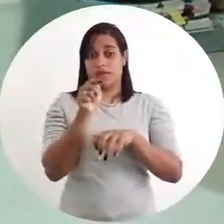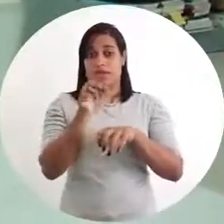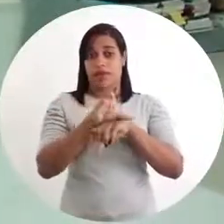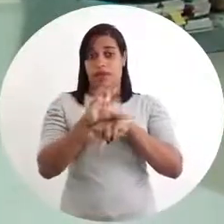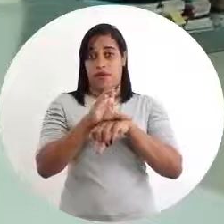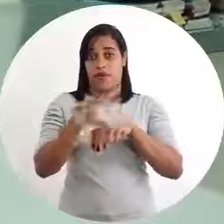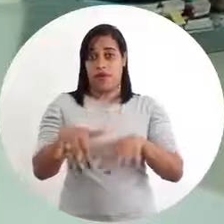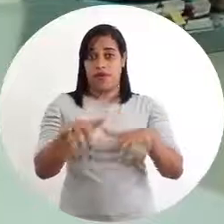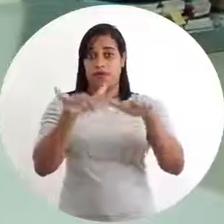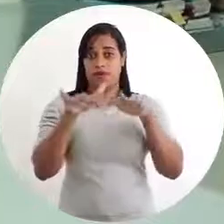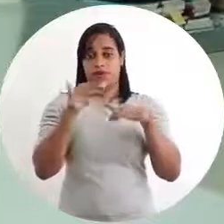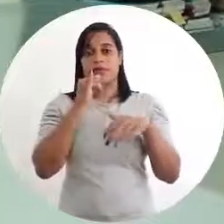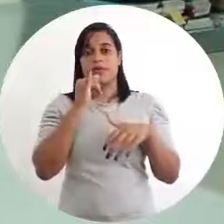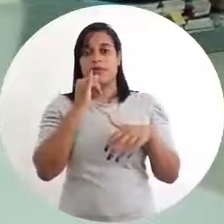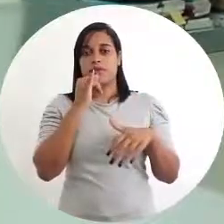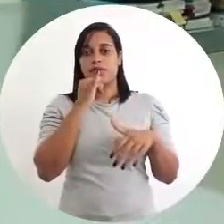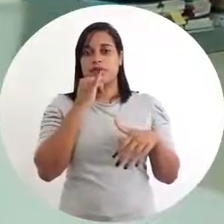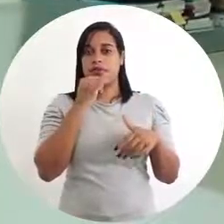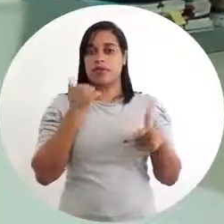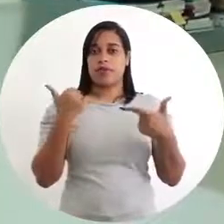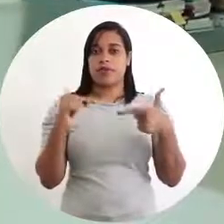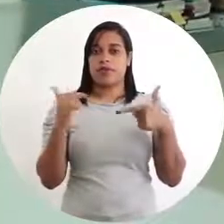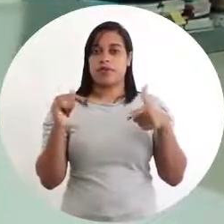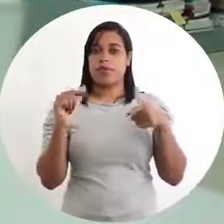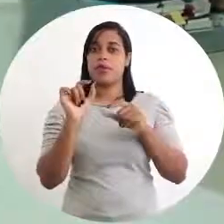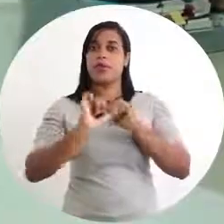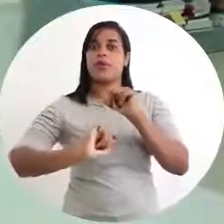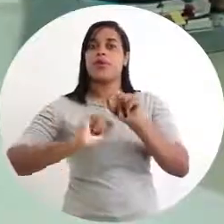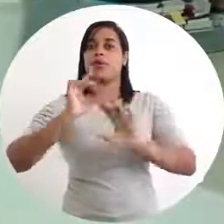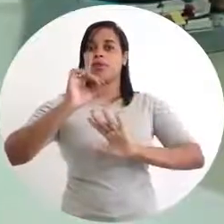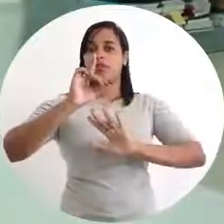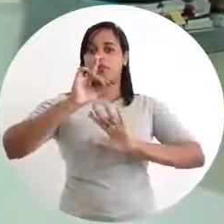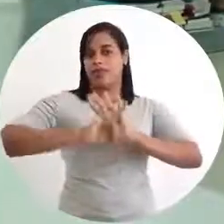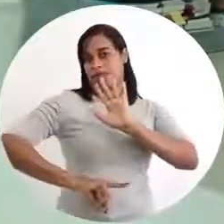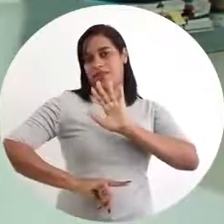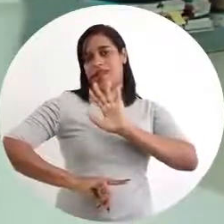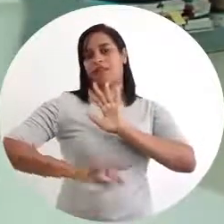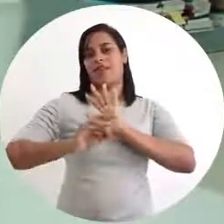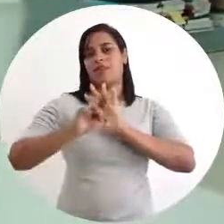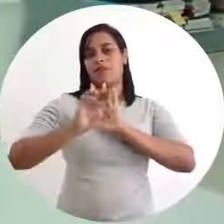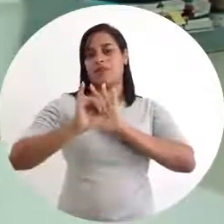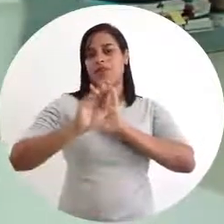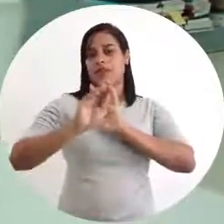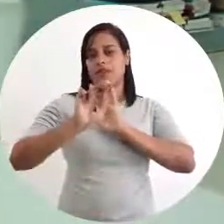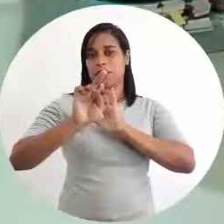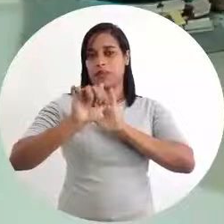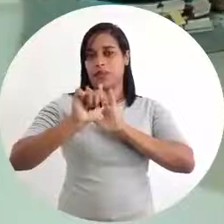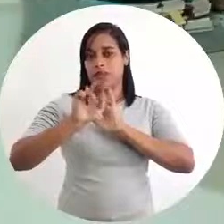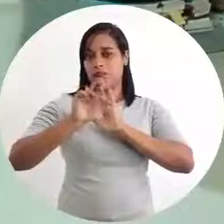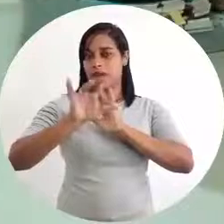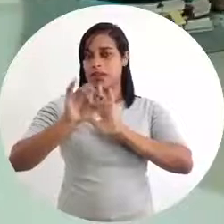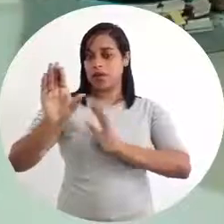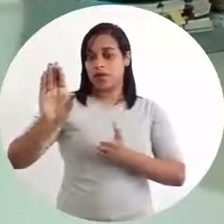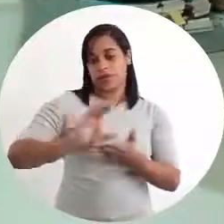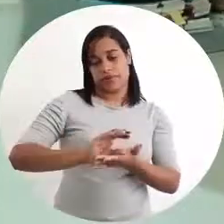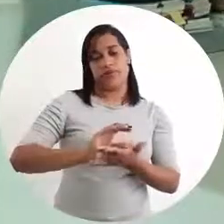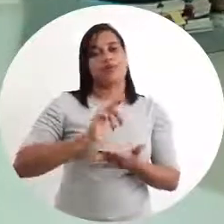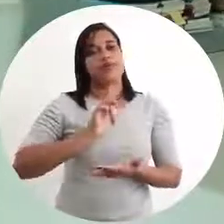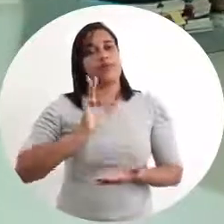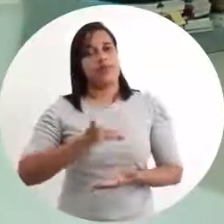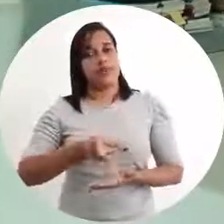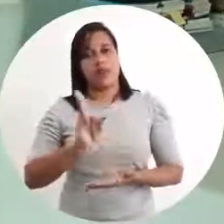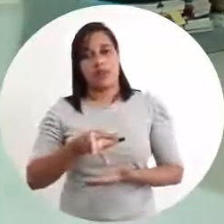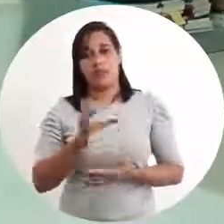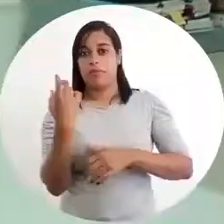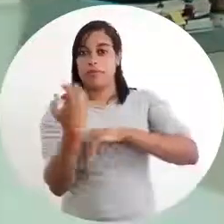trabalha. Outro caso, por exemplo, a Constituição ela trabalha muito com a parte de direito tributário, né, diretamente